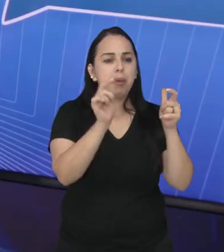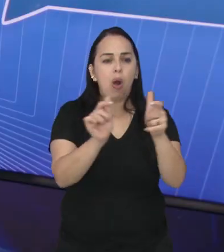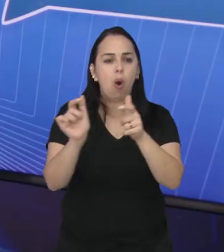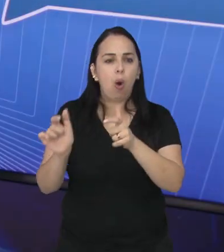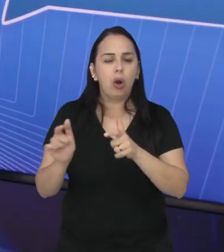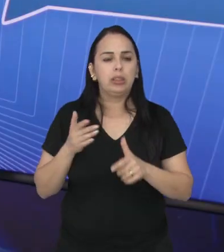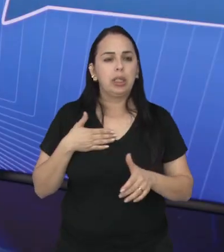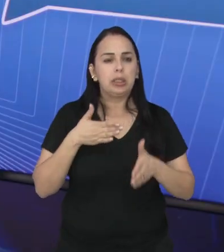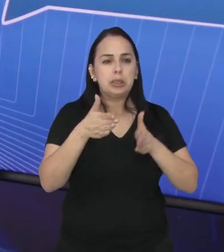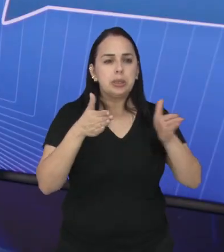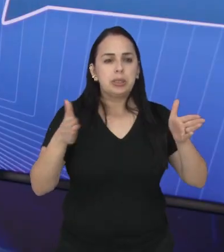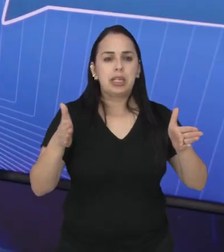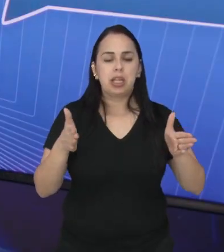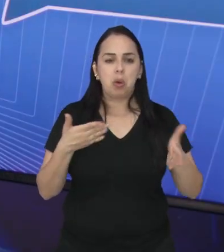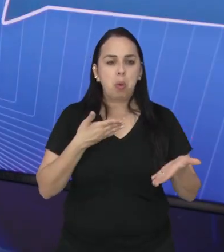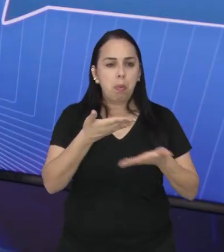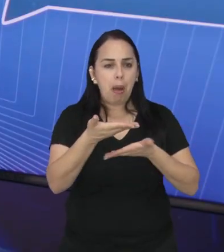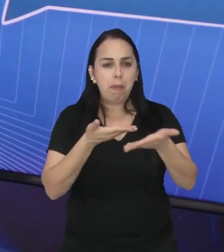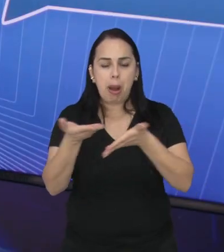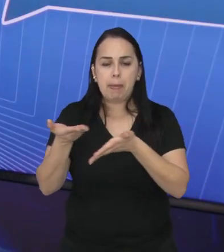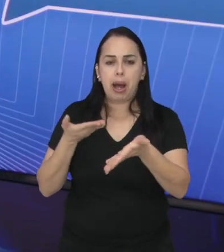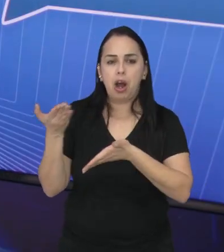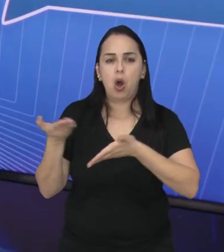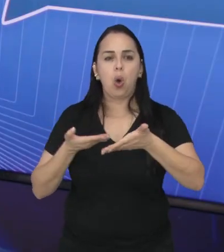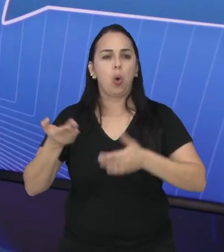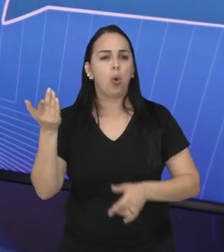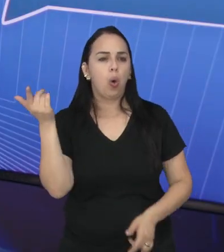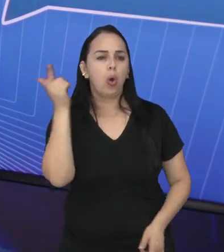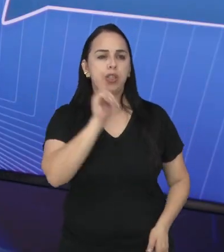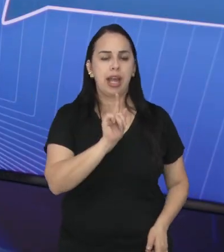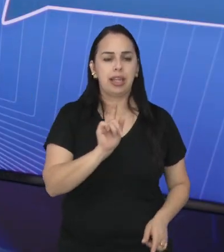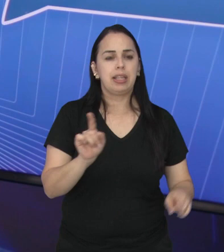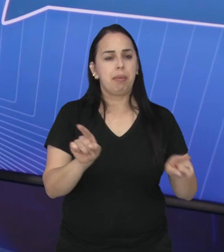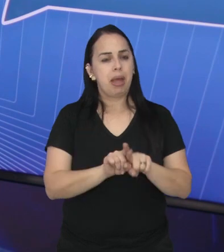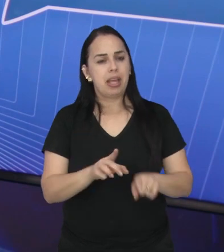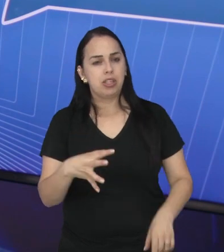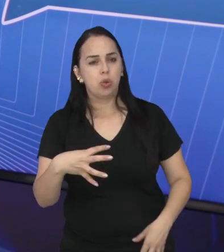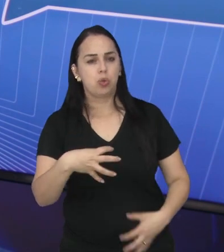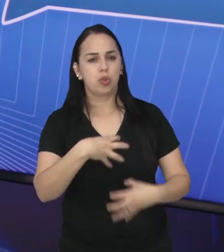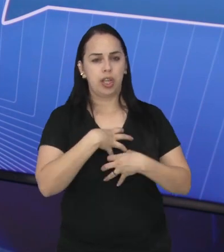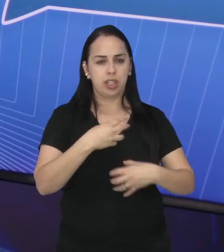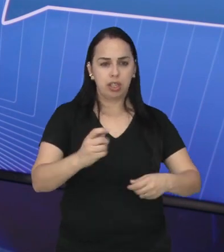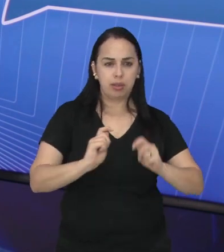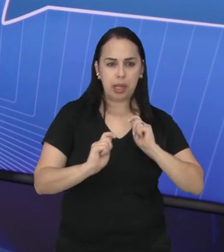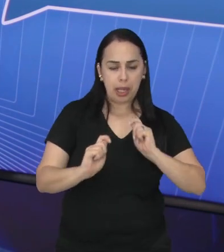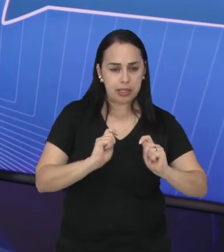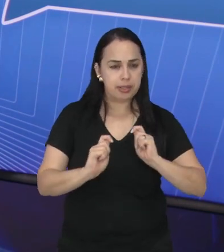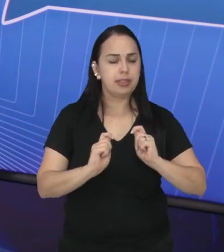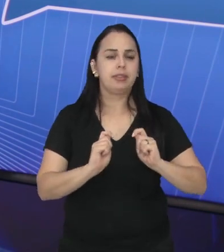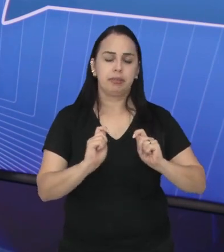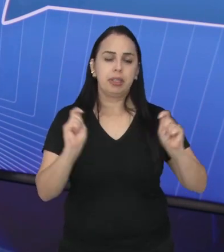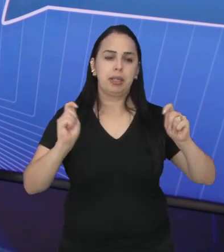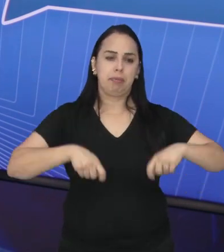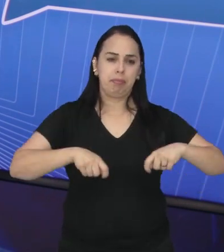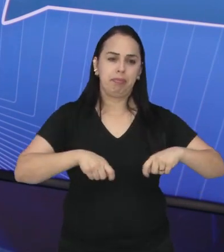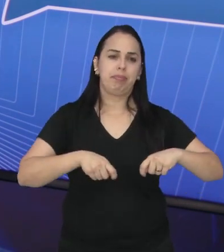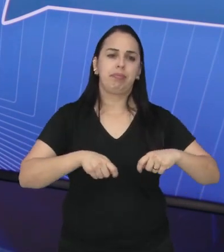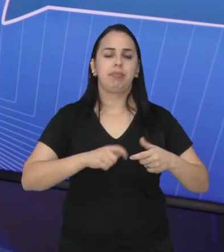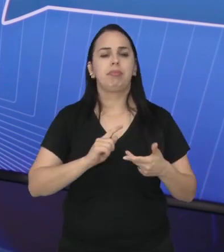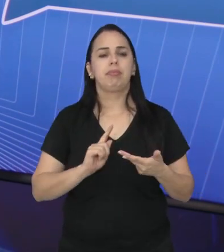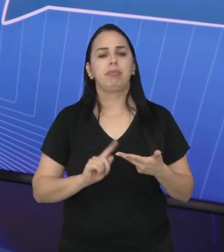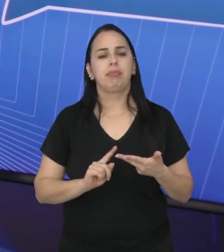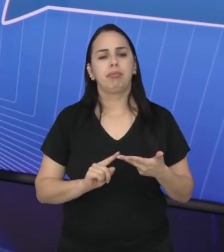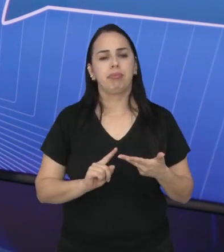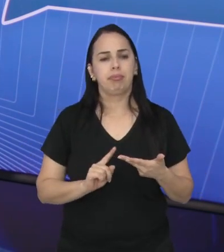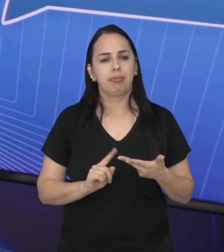está, né? Um adulto que consiga ter esse domínio dos sentimentos, um adulto que consiga